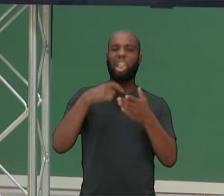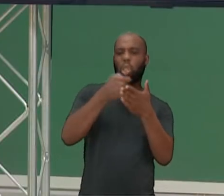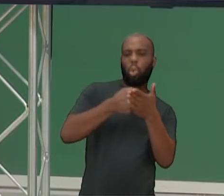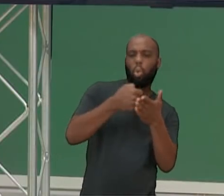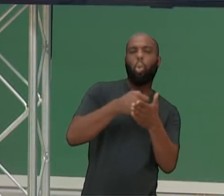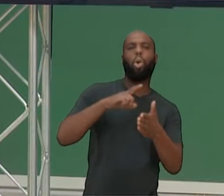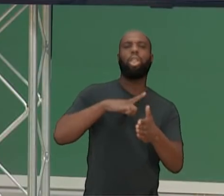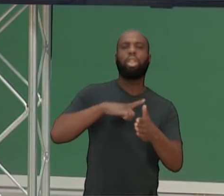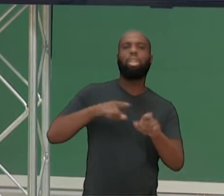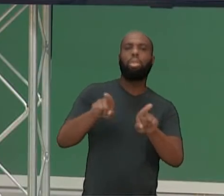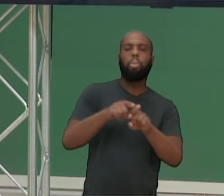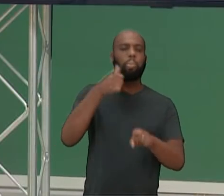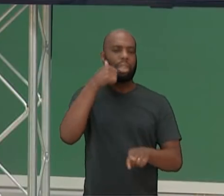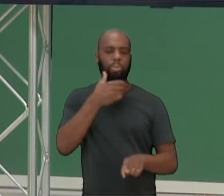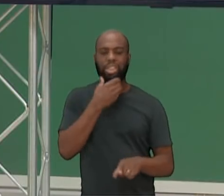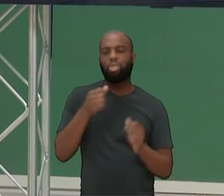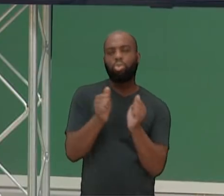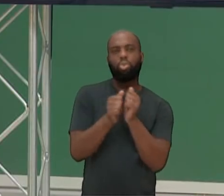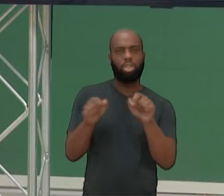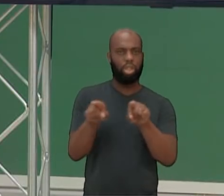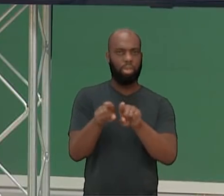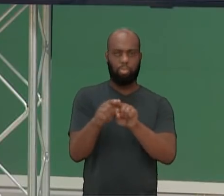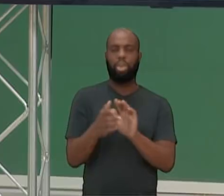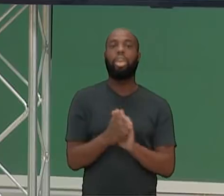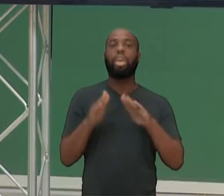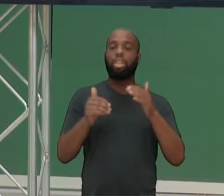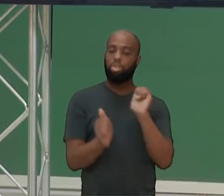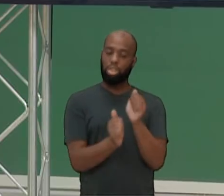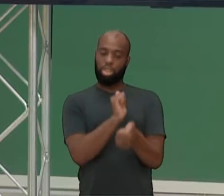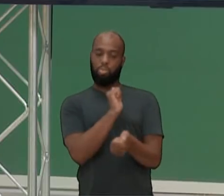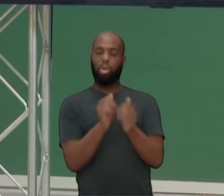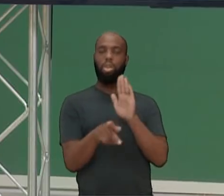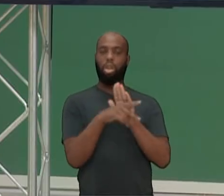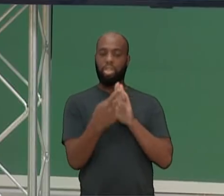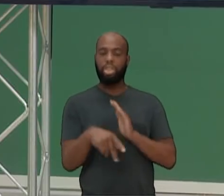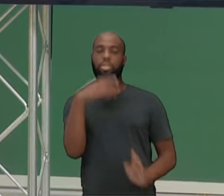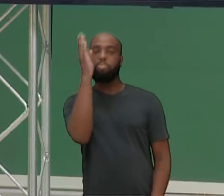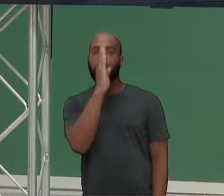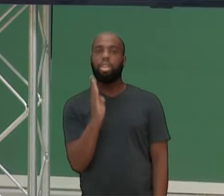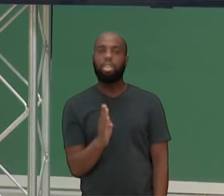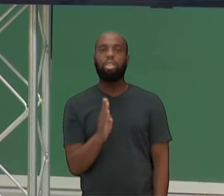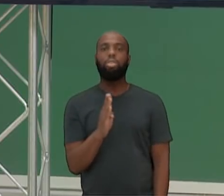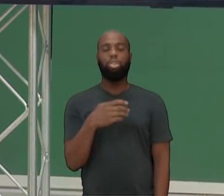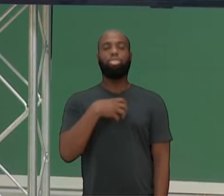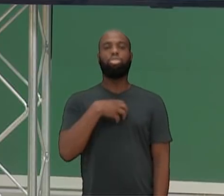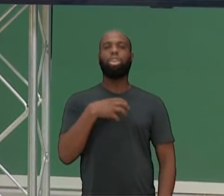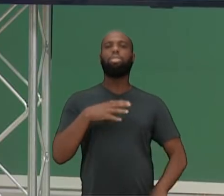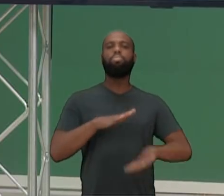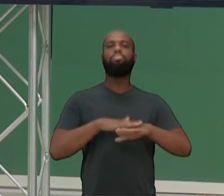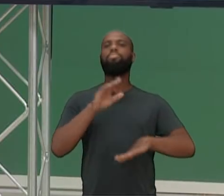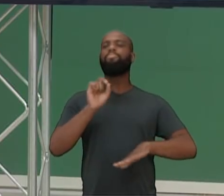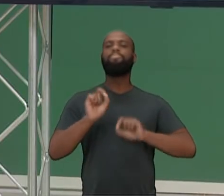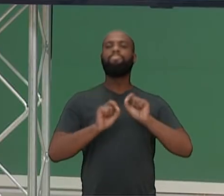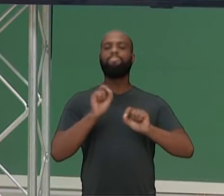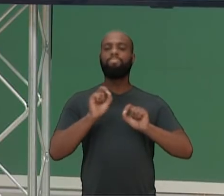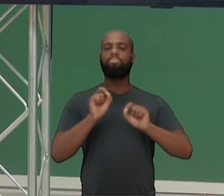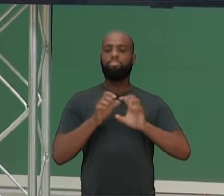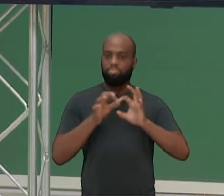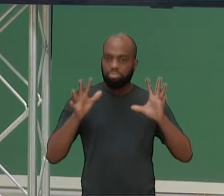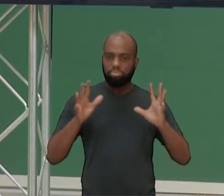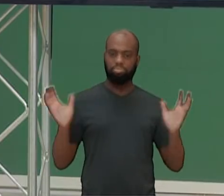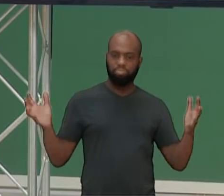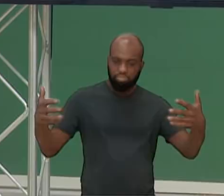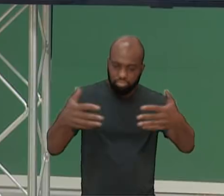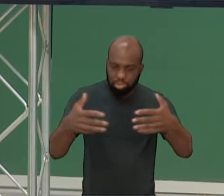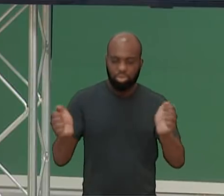meninos e meninas. Então, a parte de esporte no Brasil, ela é muito mais assim, ela abrange muito